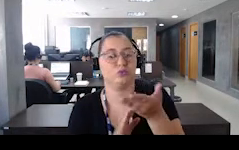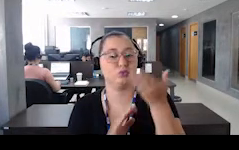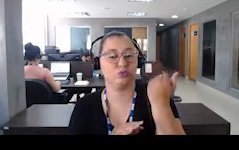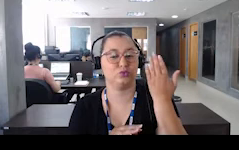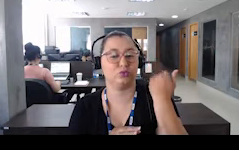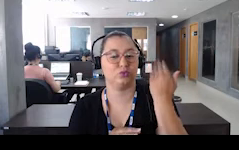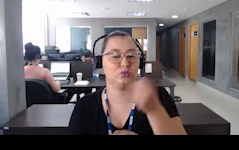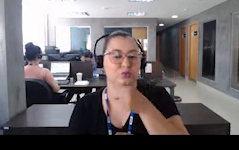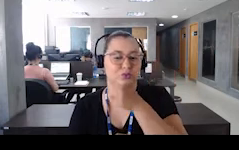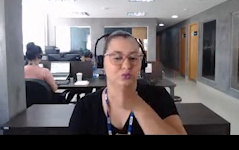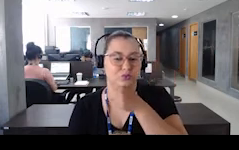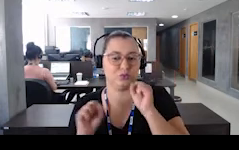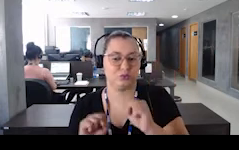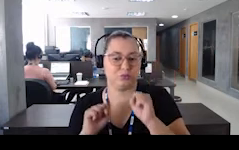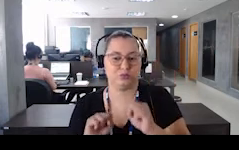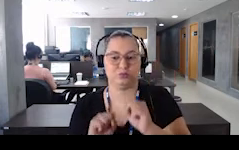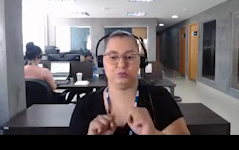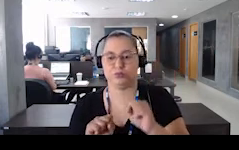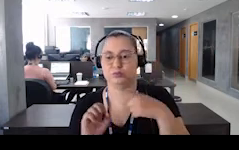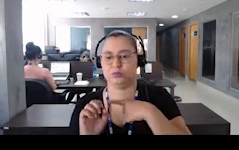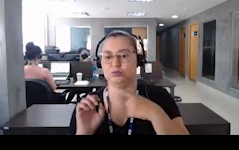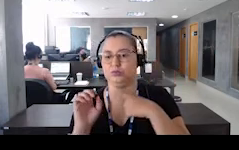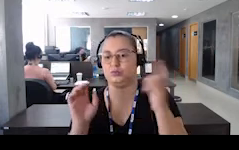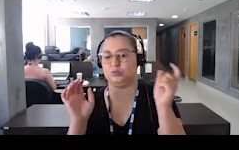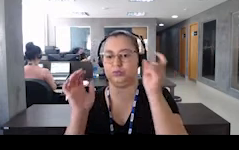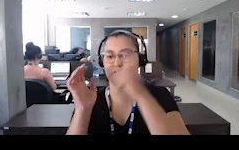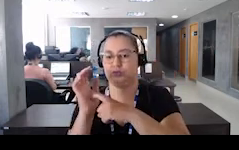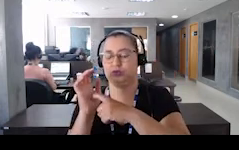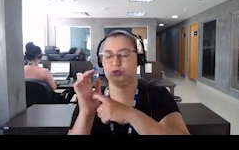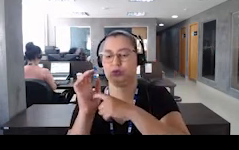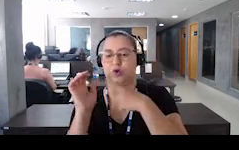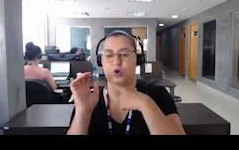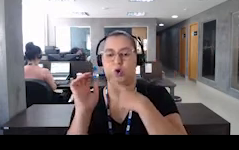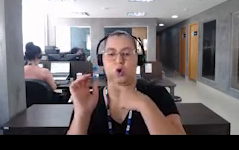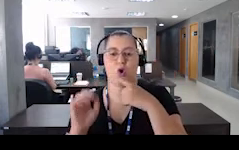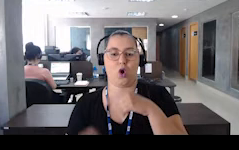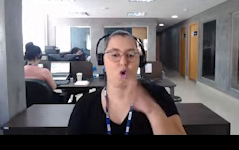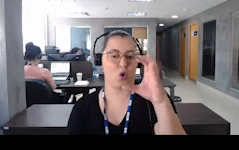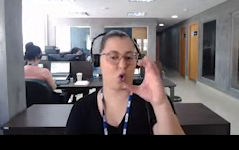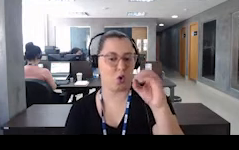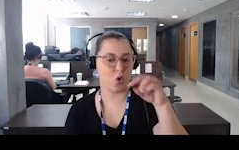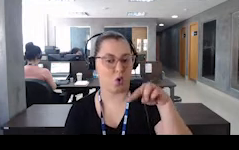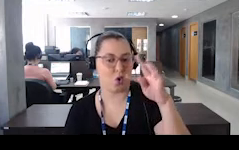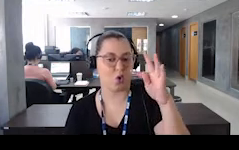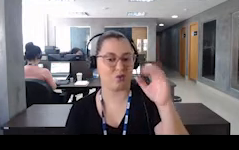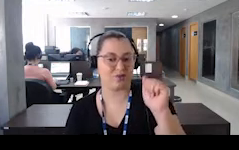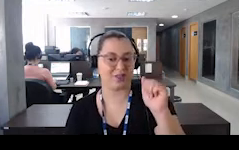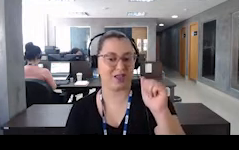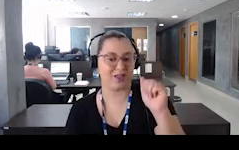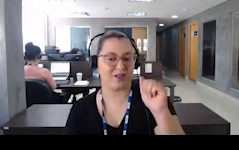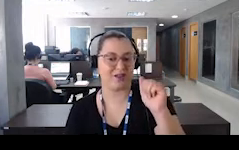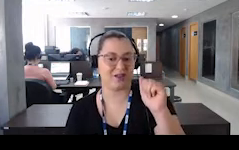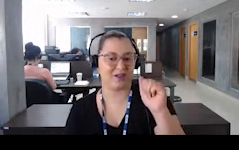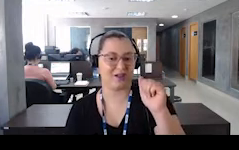antigo eletricista poderia ter usado o contactor disponível no sítio, com capacidade de chaveamento de 20 ampere, para o